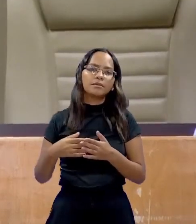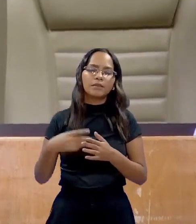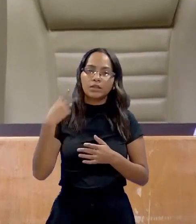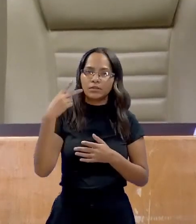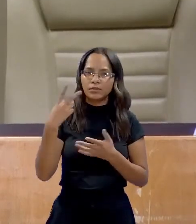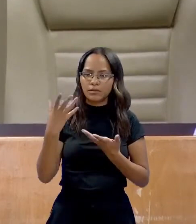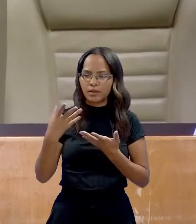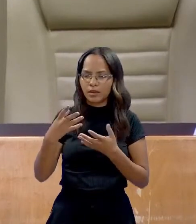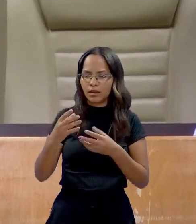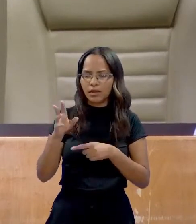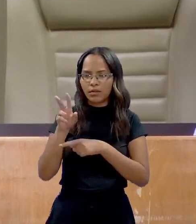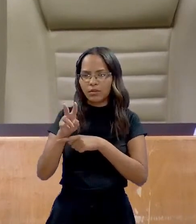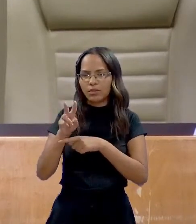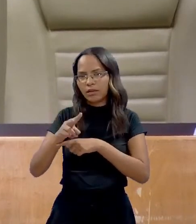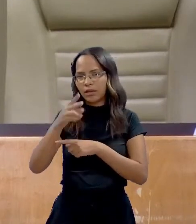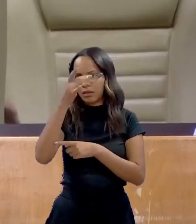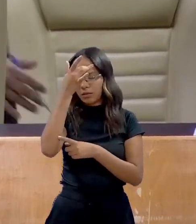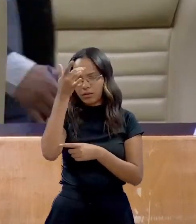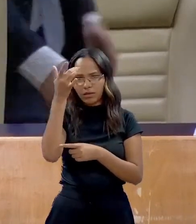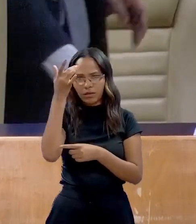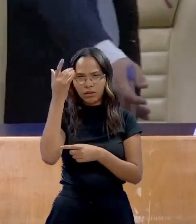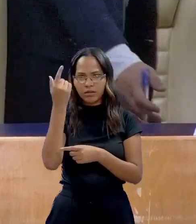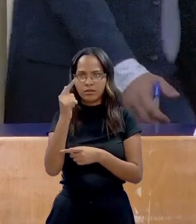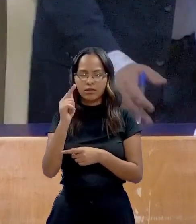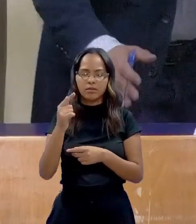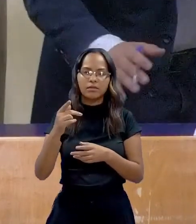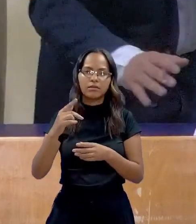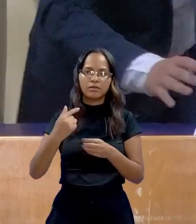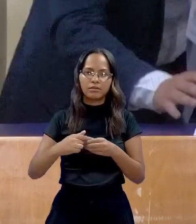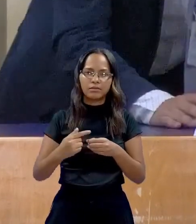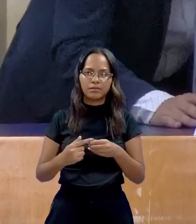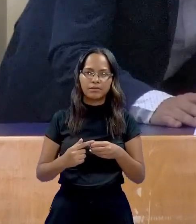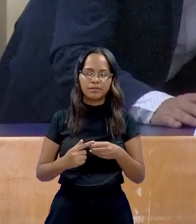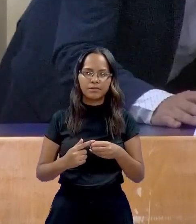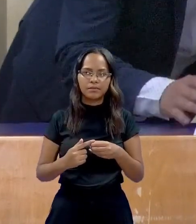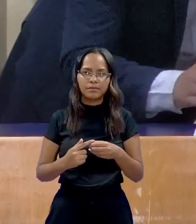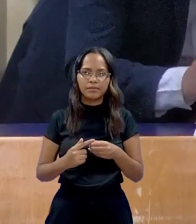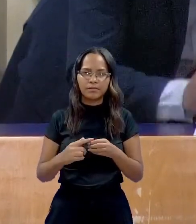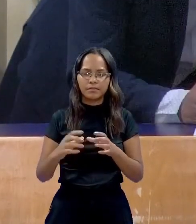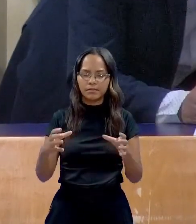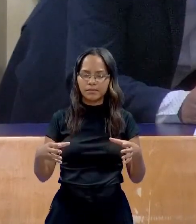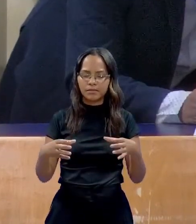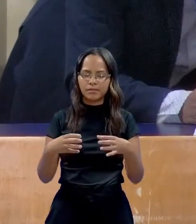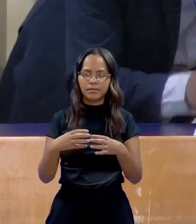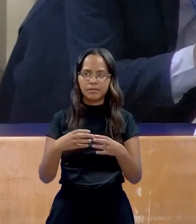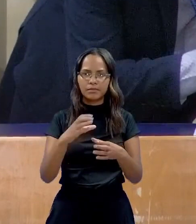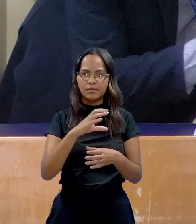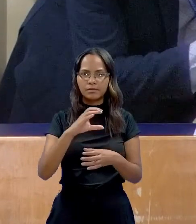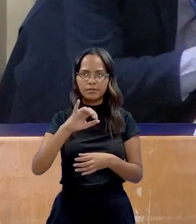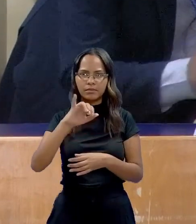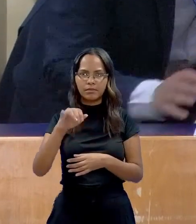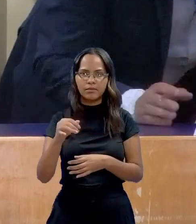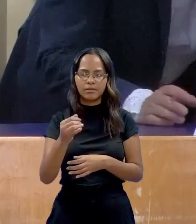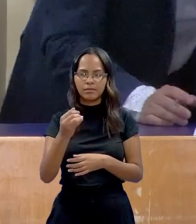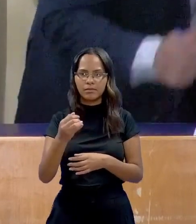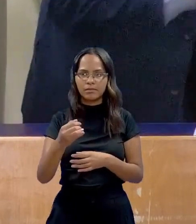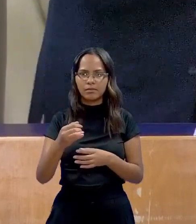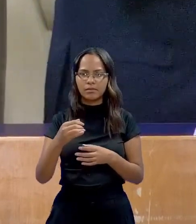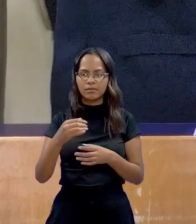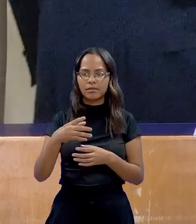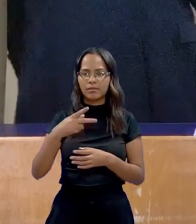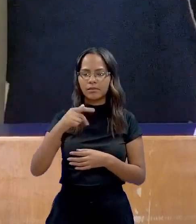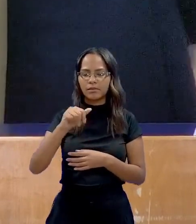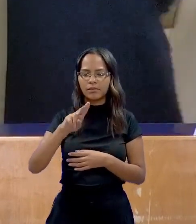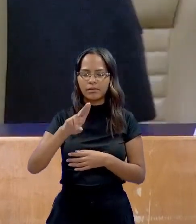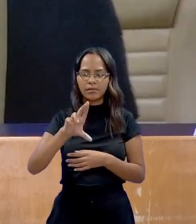Saúde Mental em Goiânia. Comparecer à Comissão de Constituição e Justiça e Redação, relator vereador Paulo Henrique da Farmácia, pela